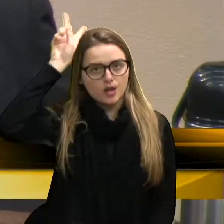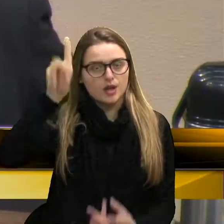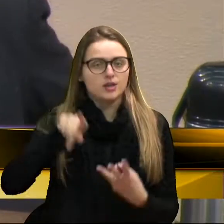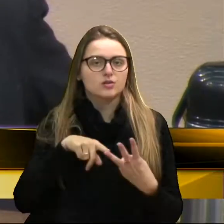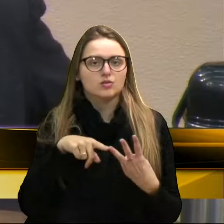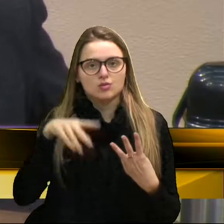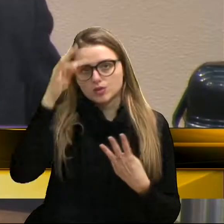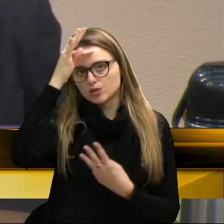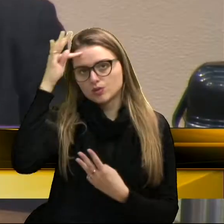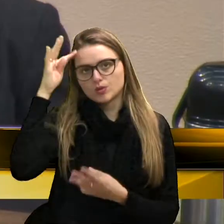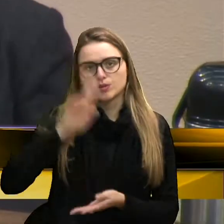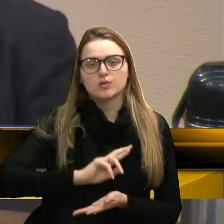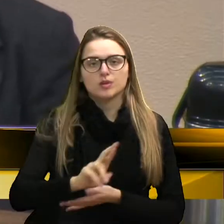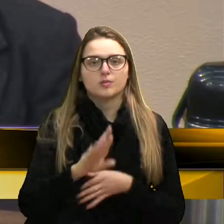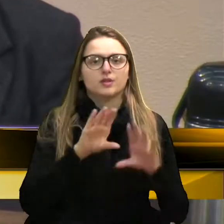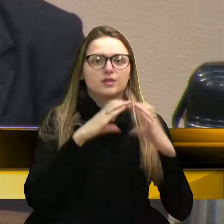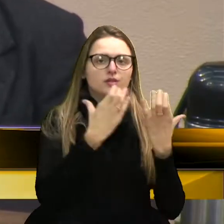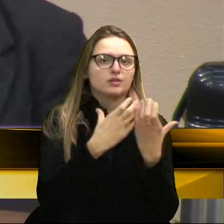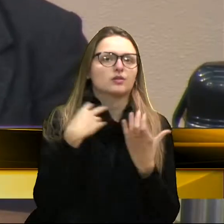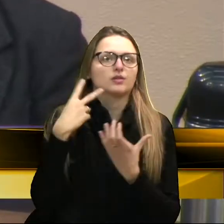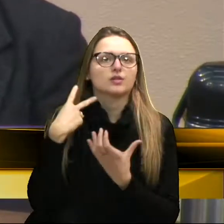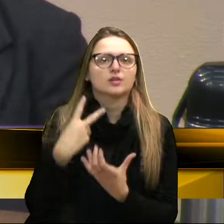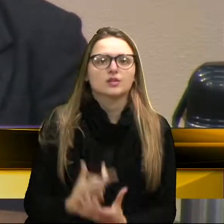Gustavo Toigo em representação.